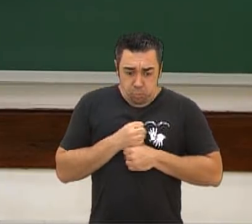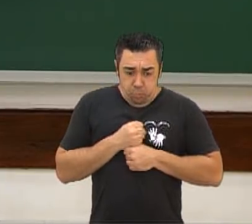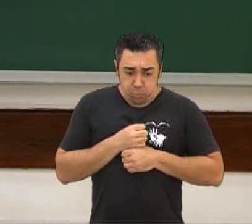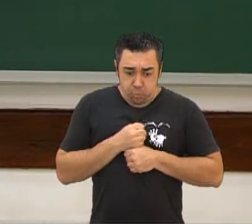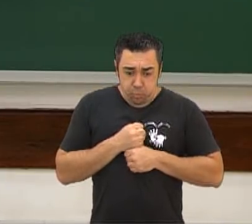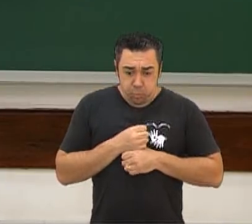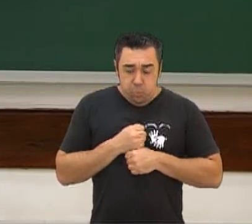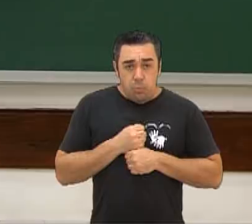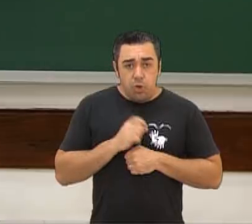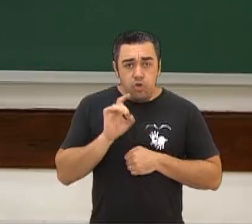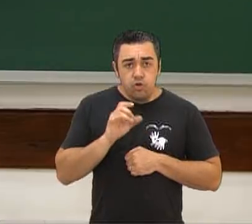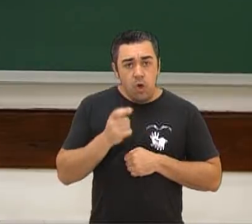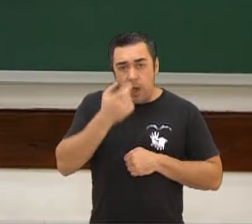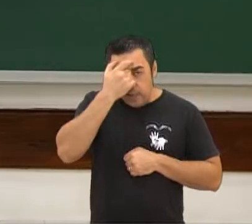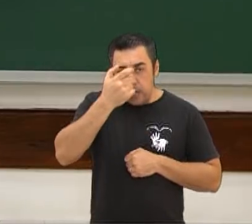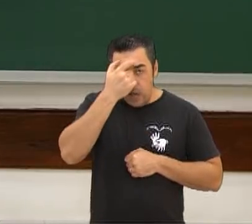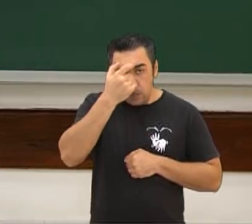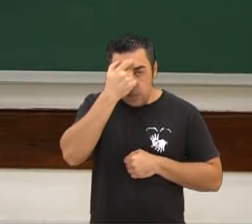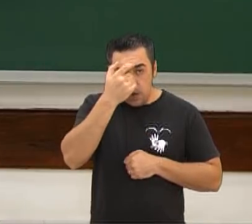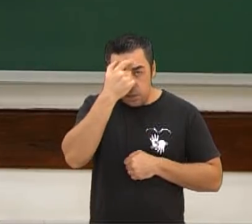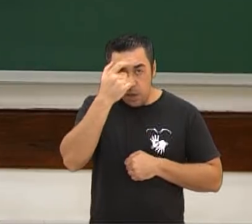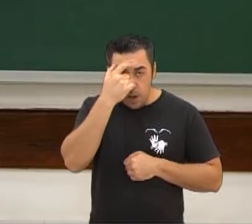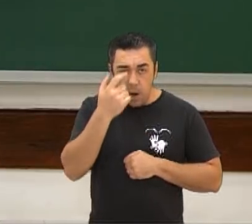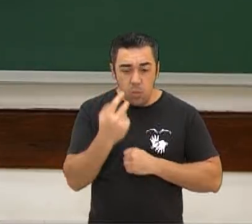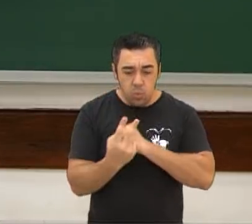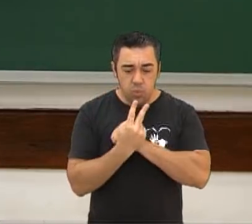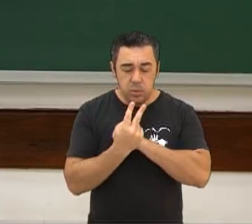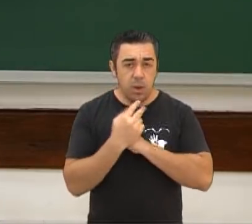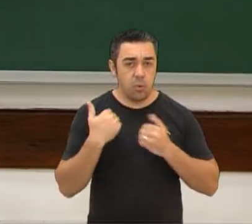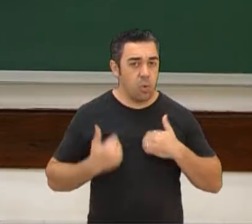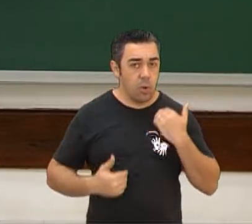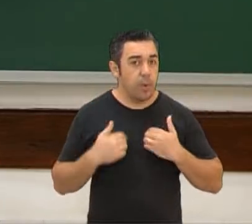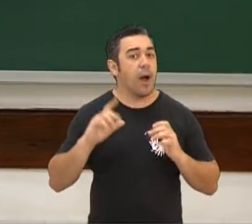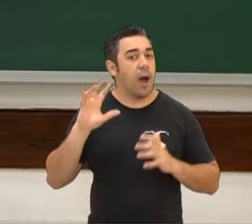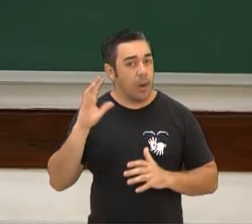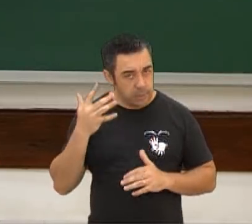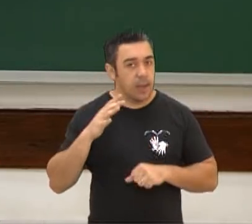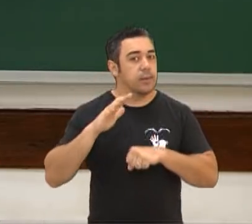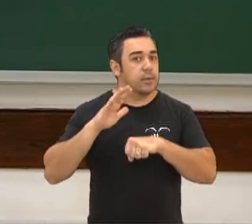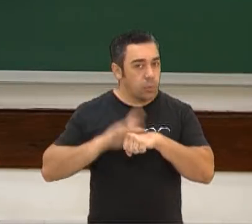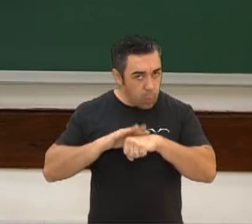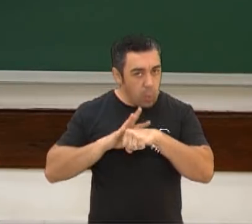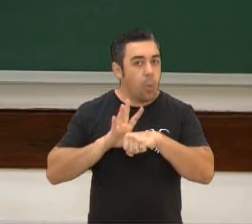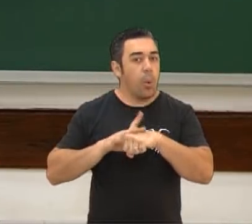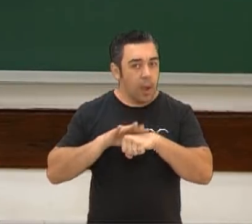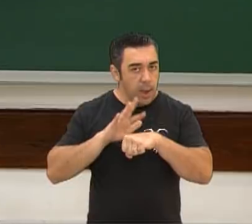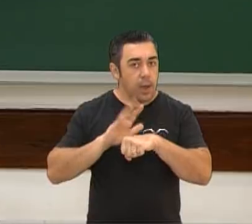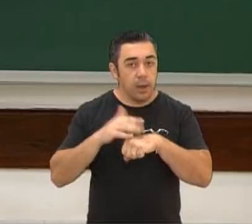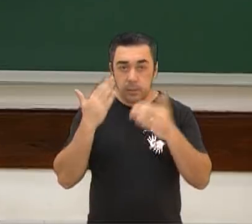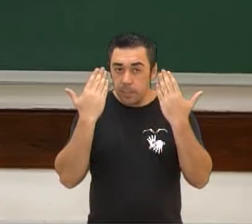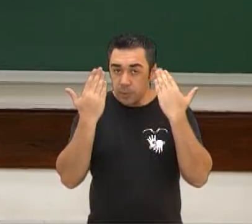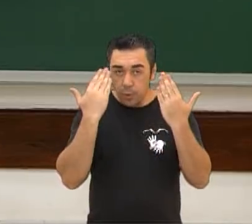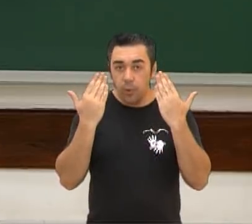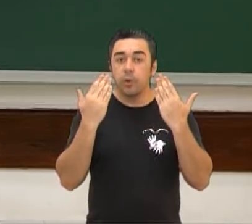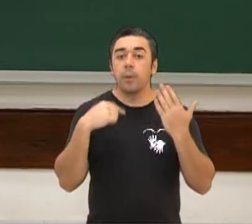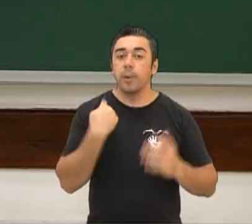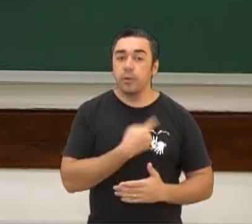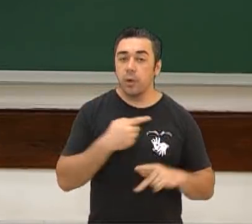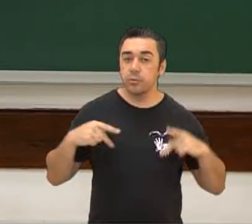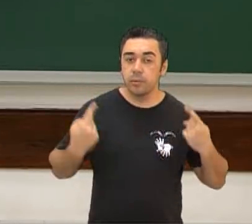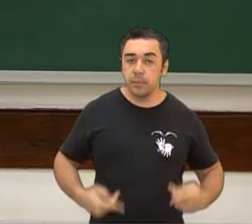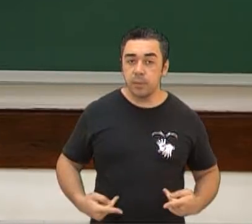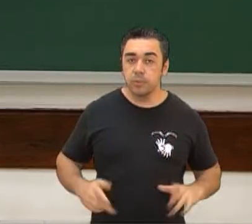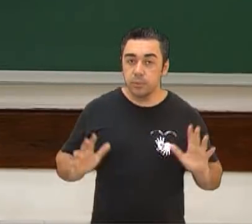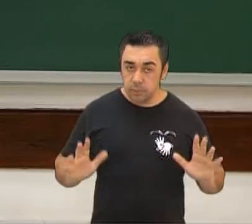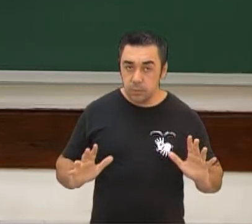Apolo, né, a razão a dominar o corpo a todo instante. Isso causa doenças, tá? Psicológicas aí, para a nossa humanidade, e